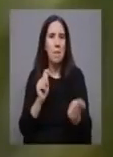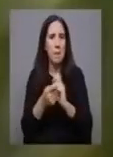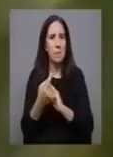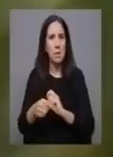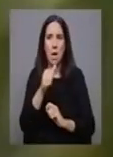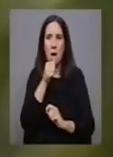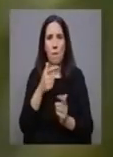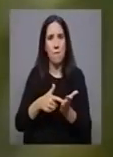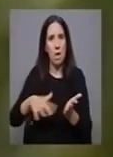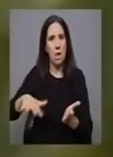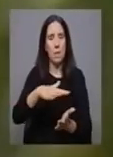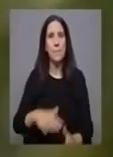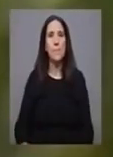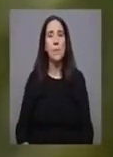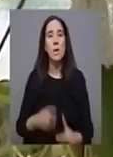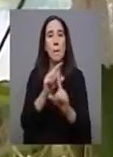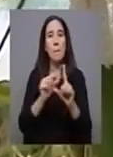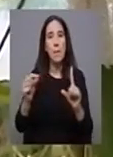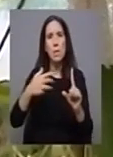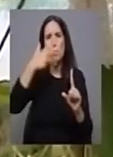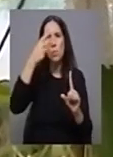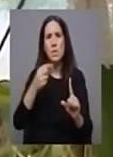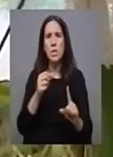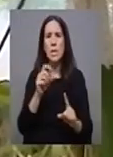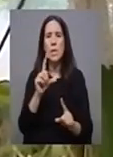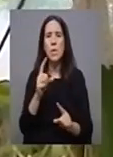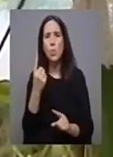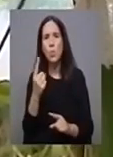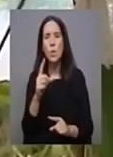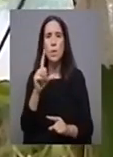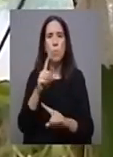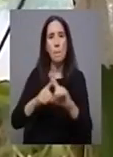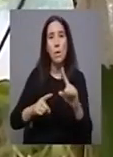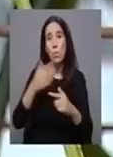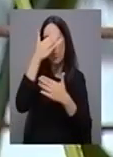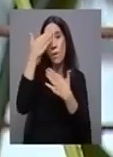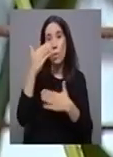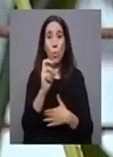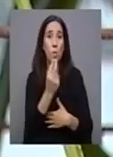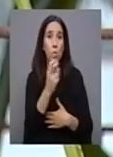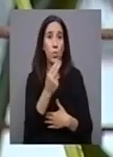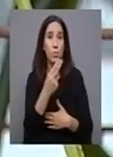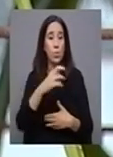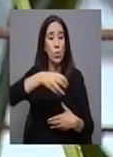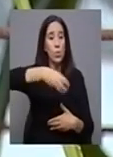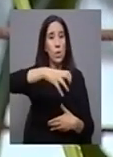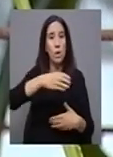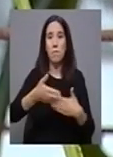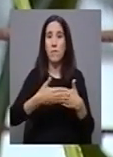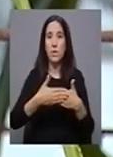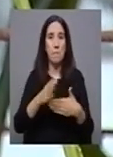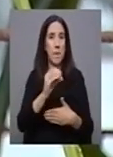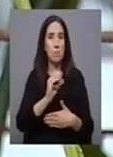por planta, por mês, um litro, meio litro, de verão. Quando chega outubro, fechamos as torneiras, já não precisa de água para nada. A